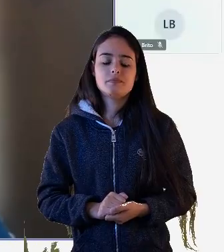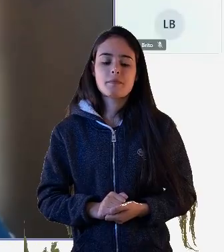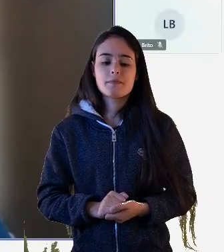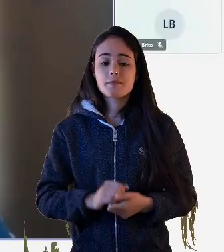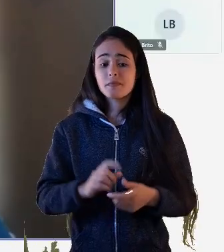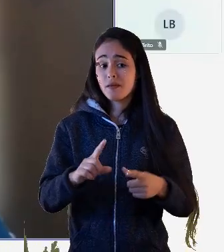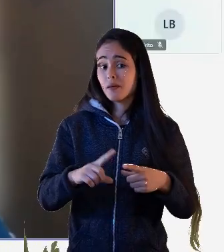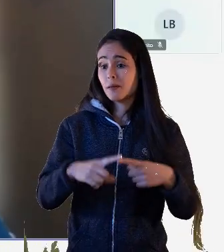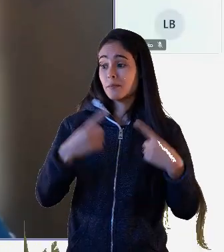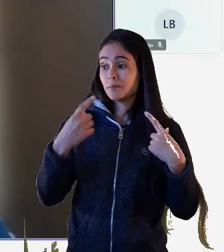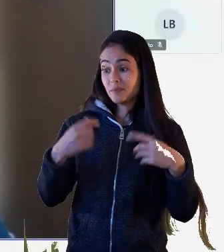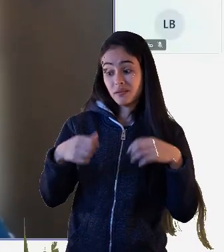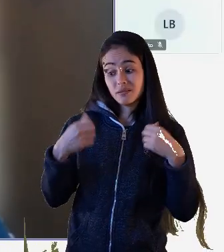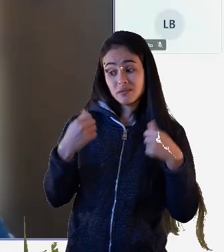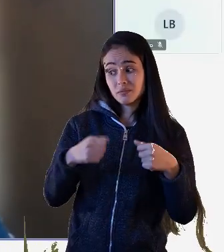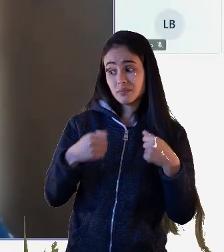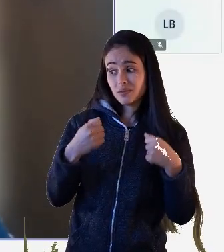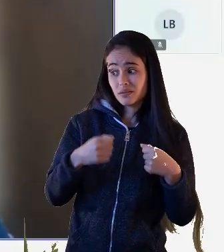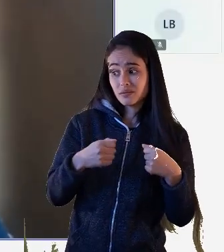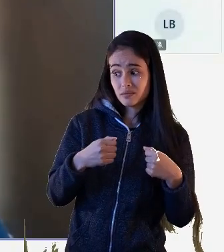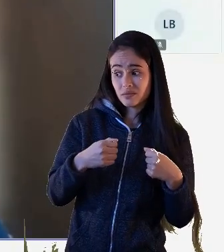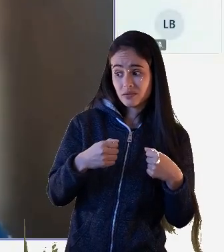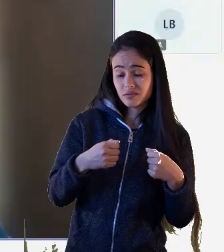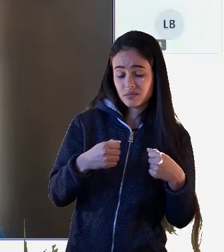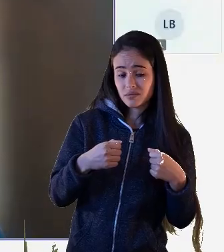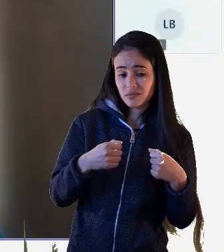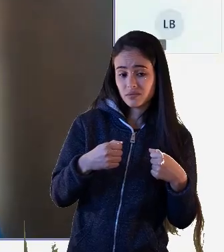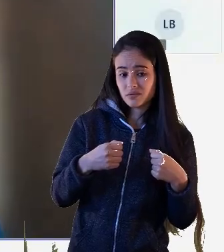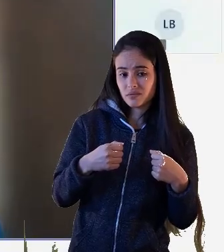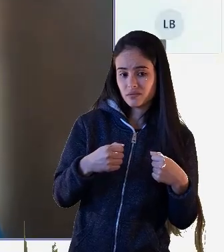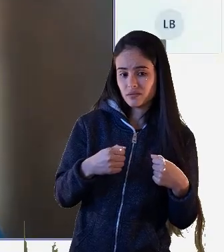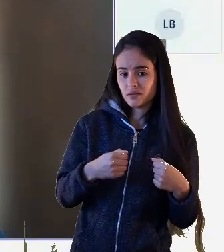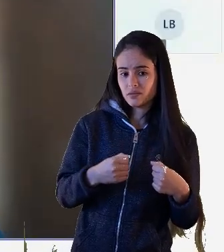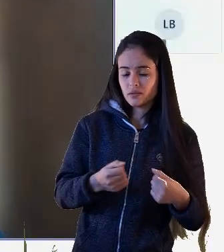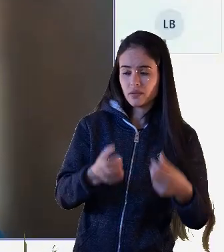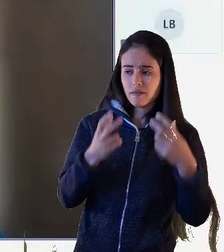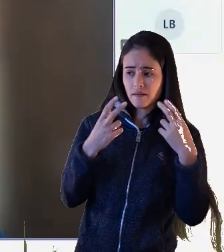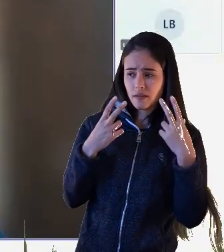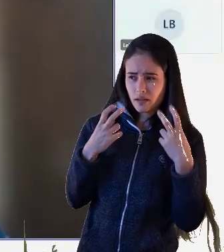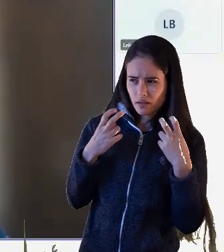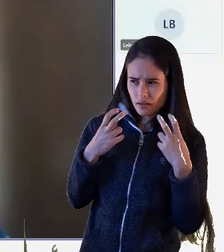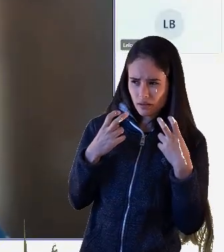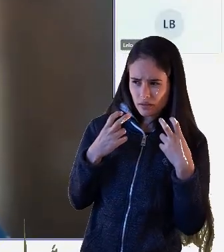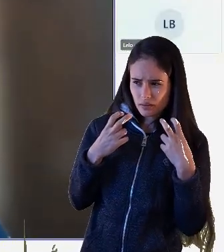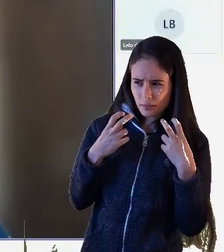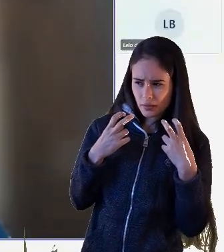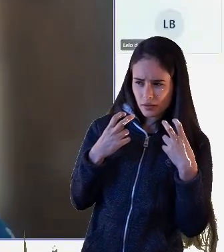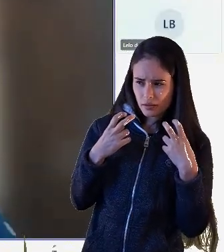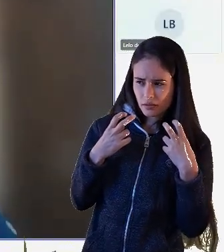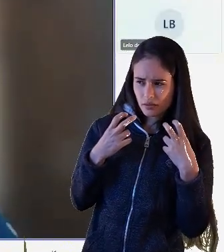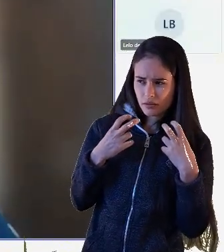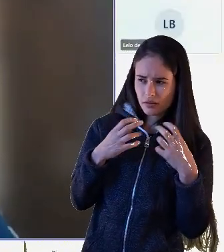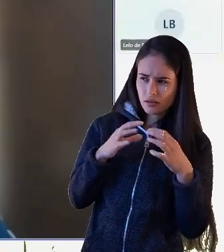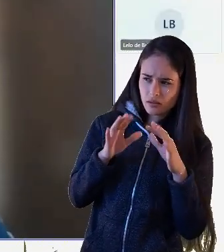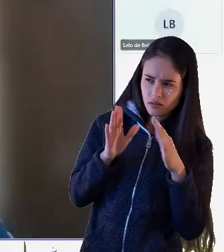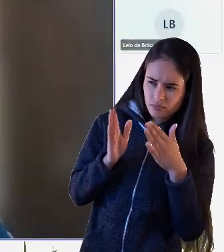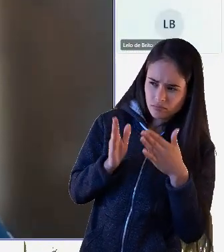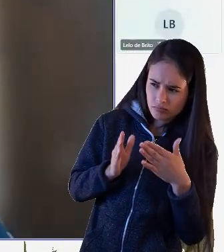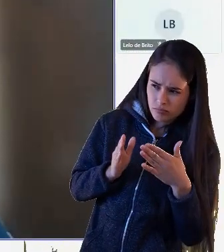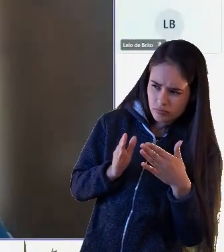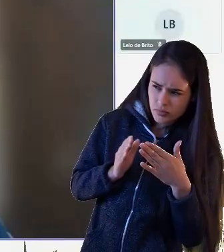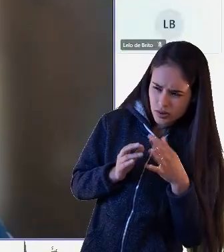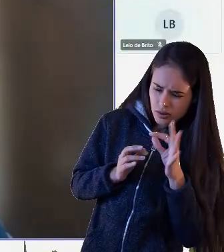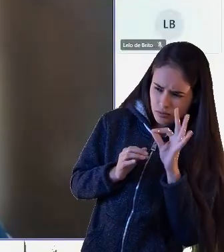você é lido como branco socialmente, né? Porque as cotas justamente é para dar aquele caixotinho ali do menino, né? É para que a